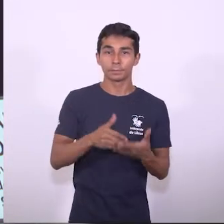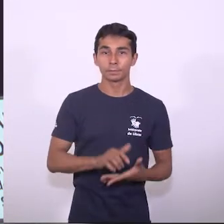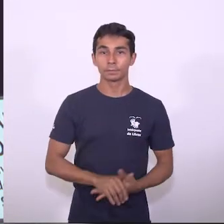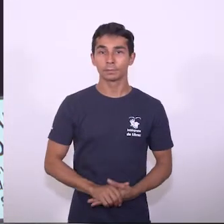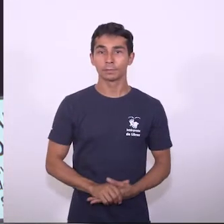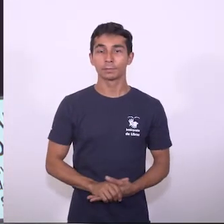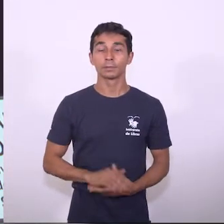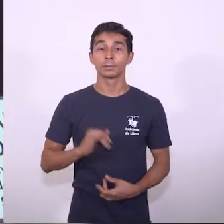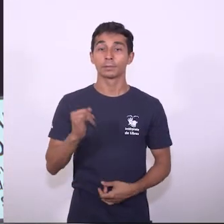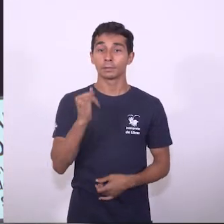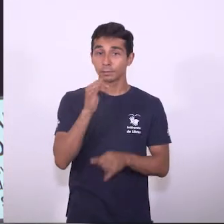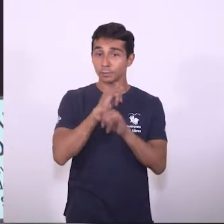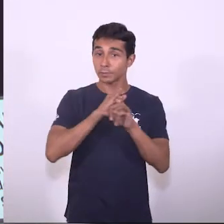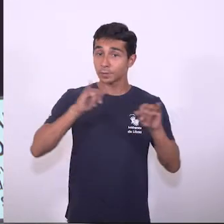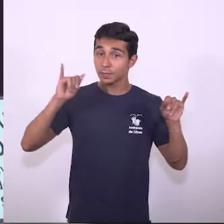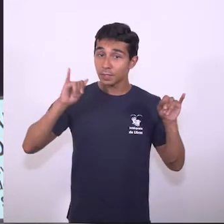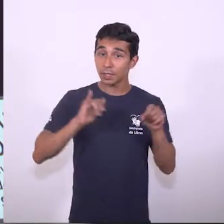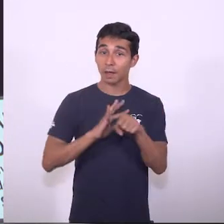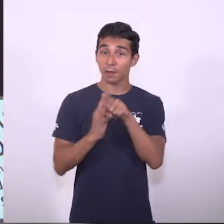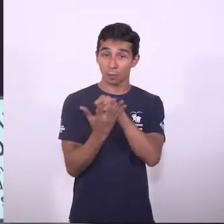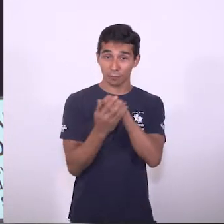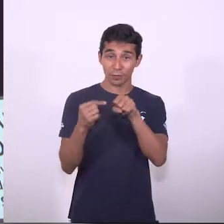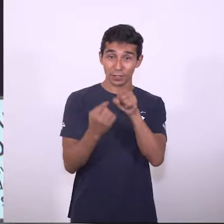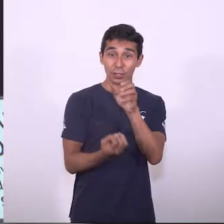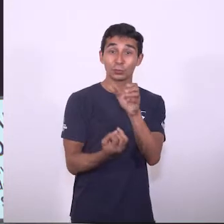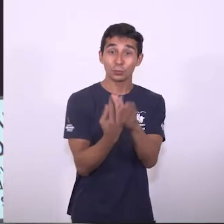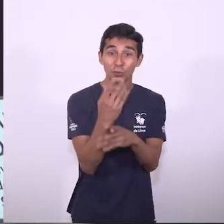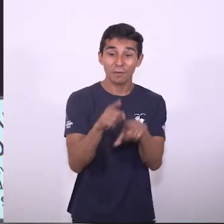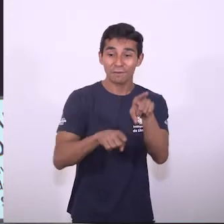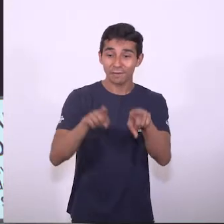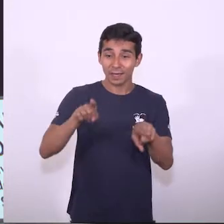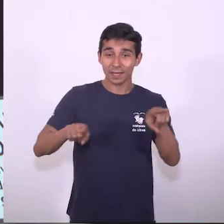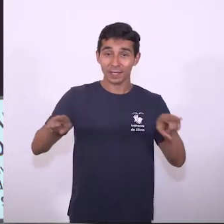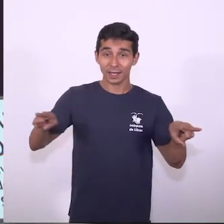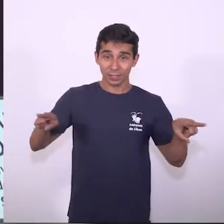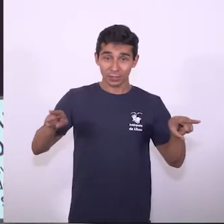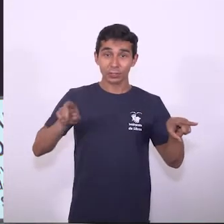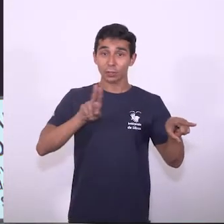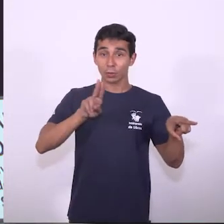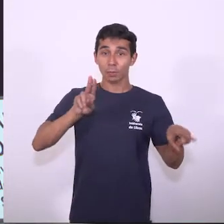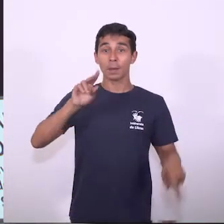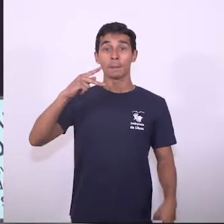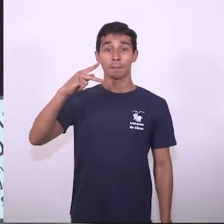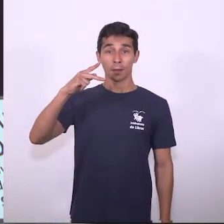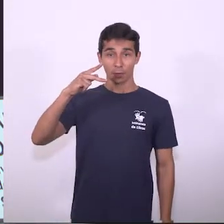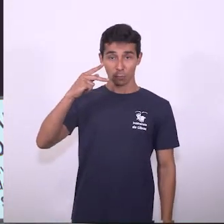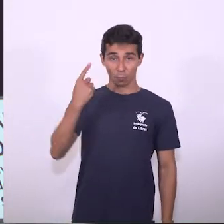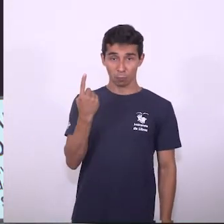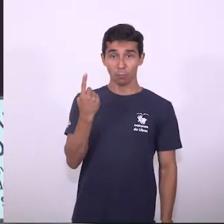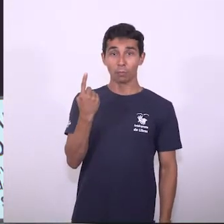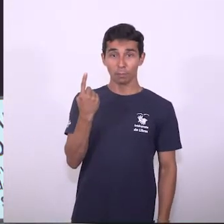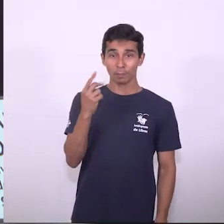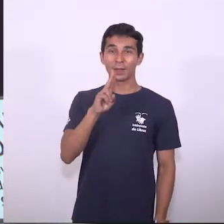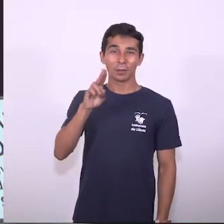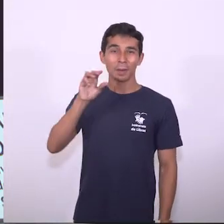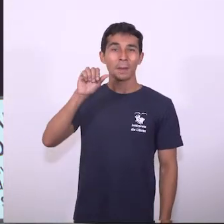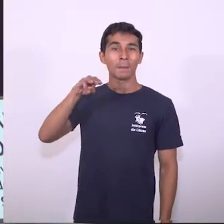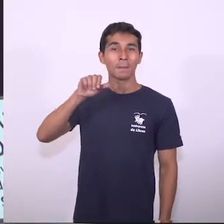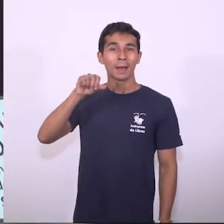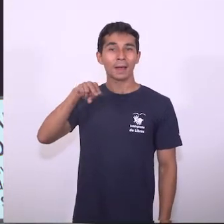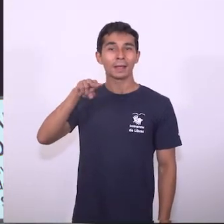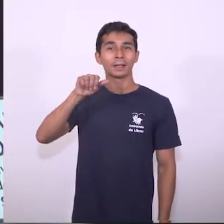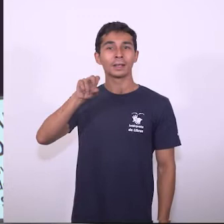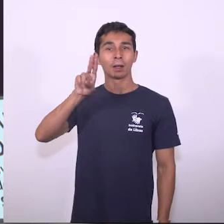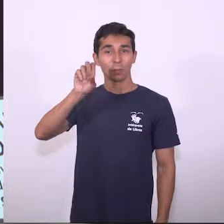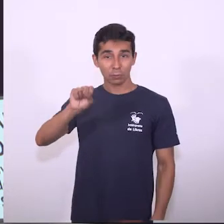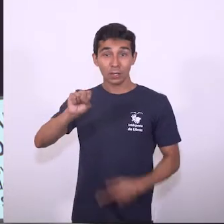a circulação dessa variante P1, né, chamada de Manaus, ela está em todo o município de São Paulo,